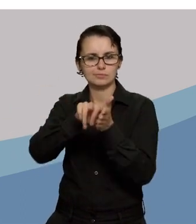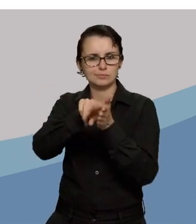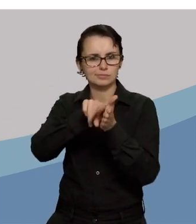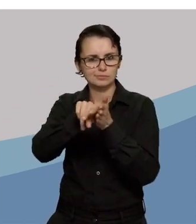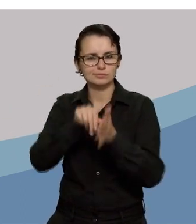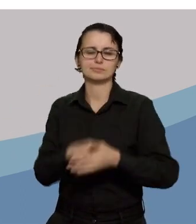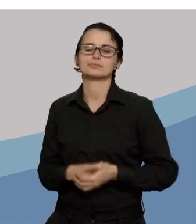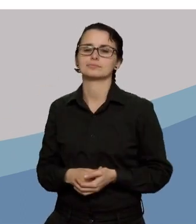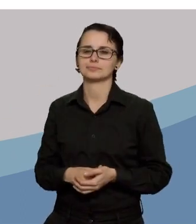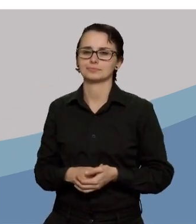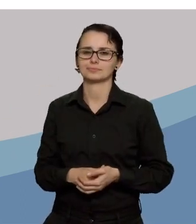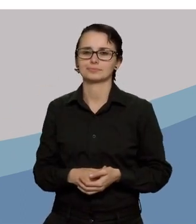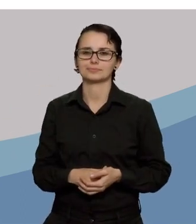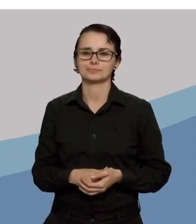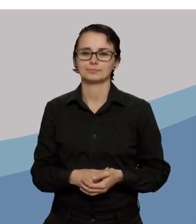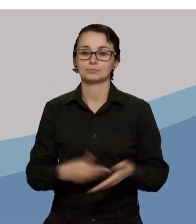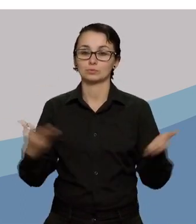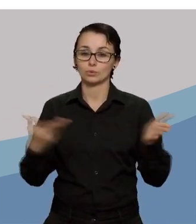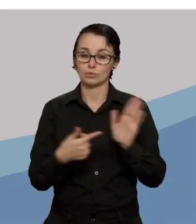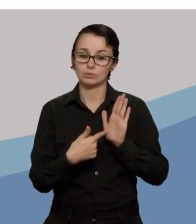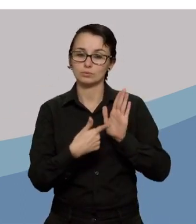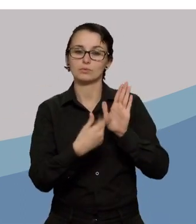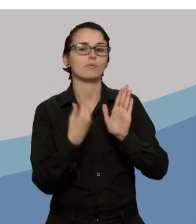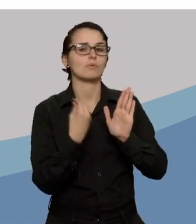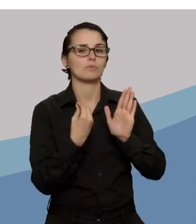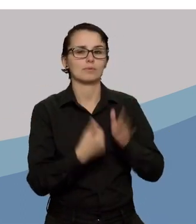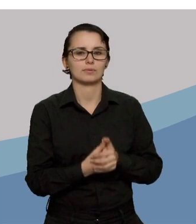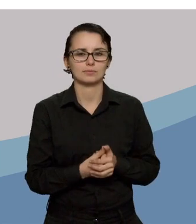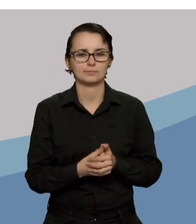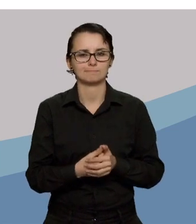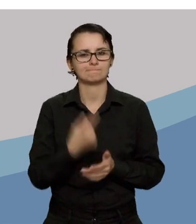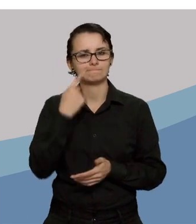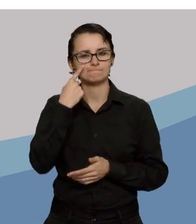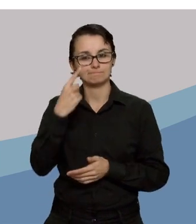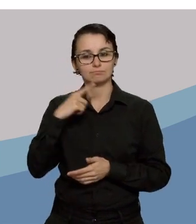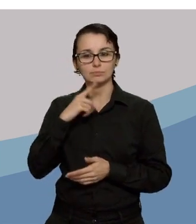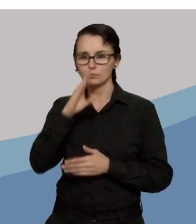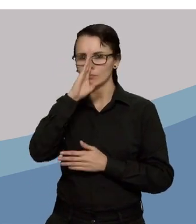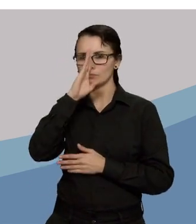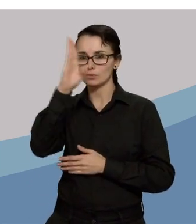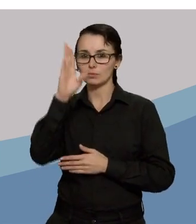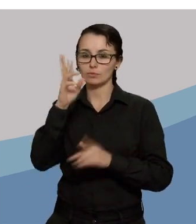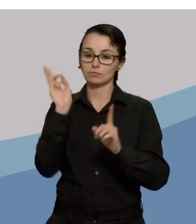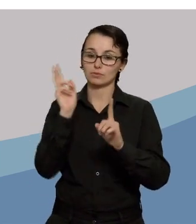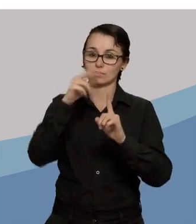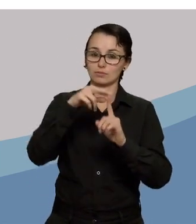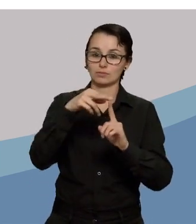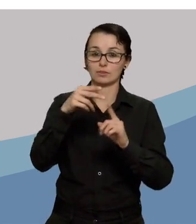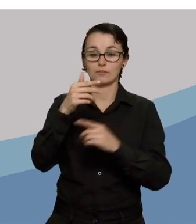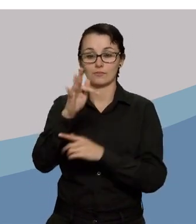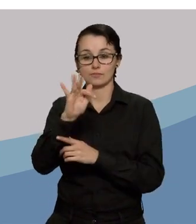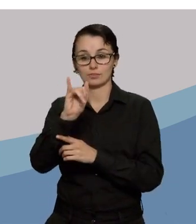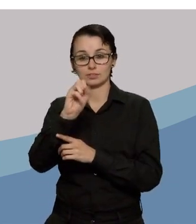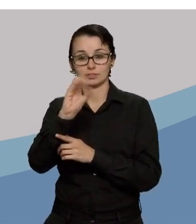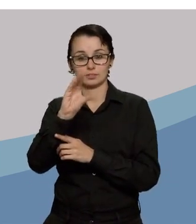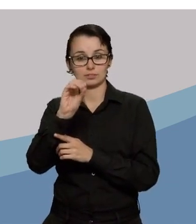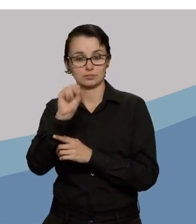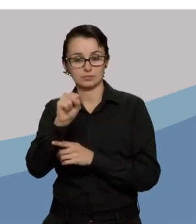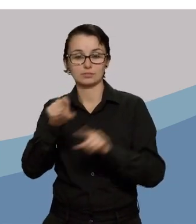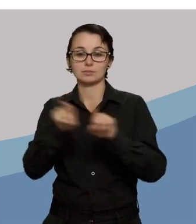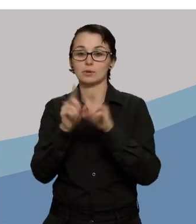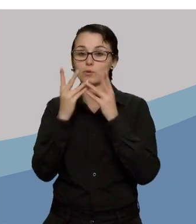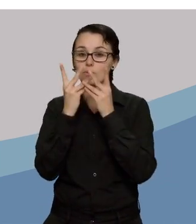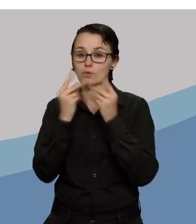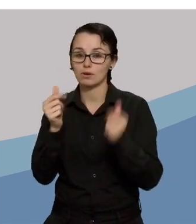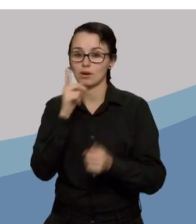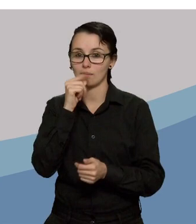água. Iniciaremos esta abordagem apresentando os principais parâmetros físicos de qualidade da água, que